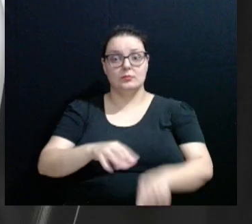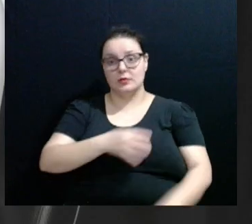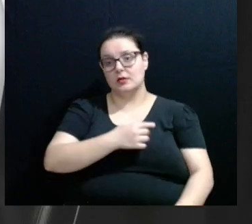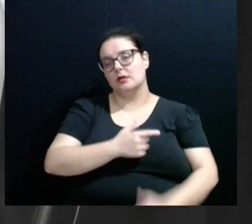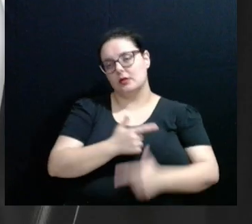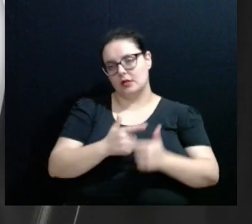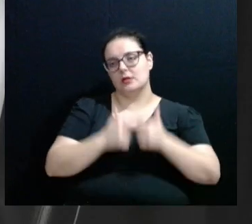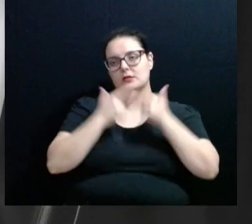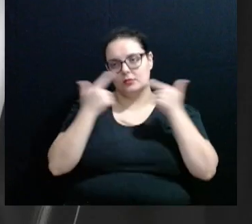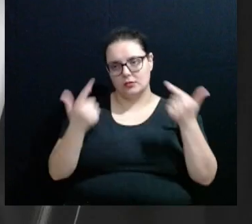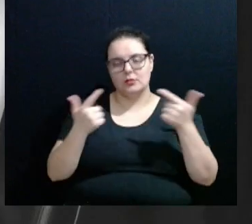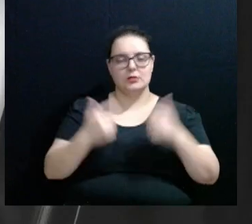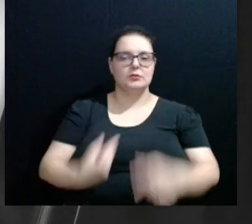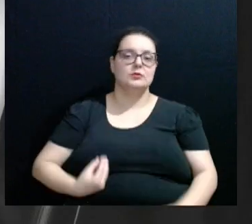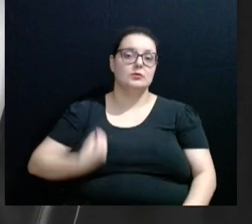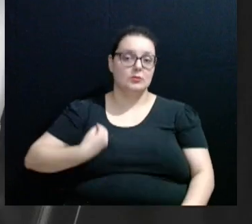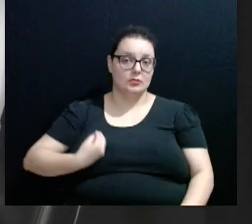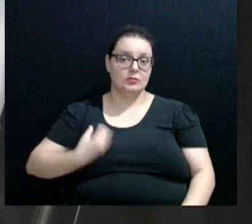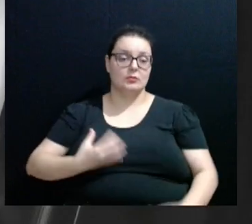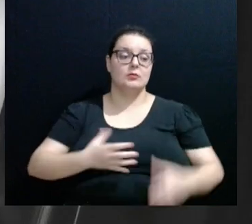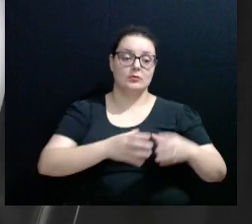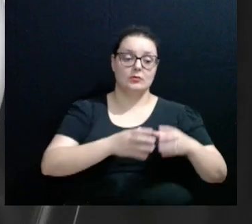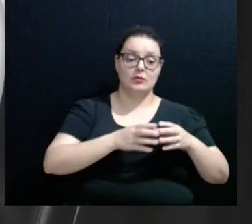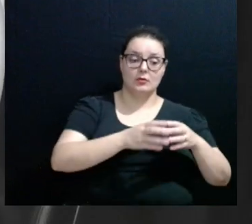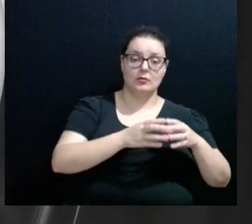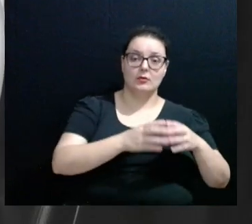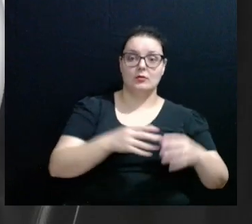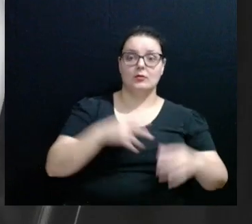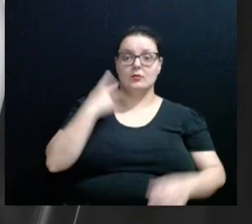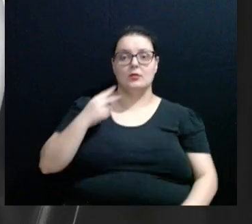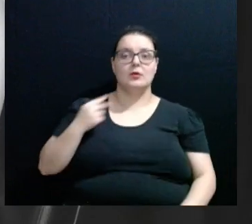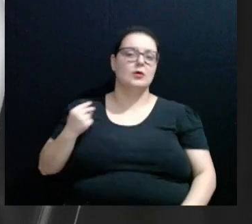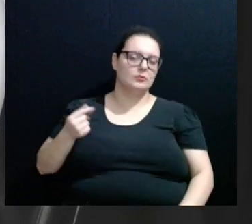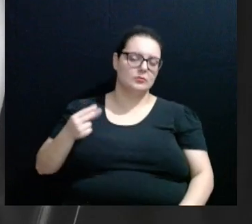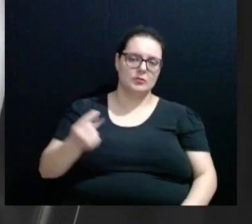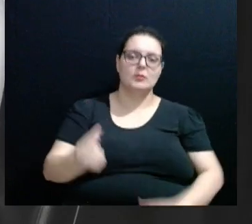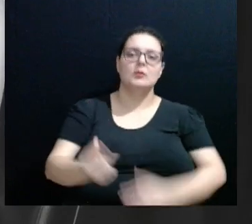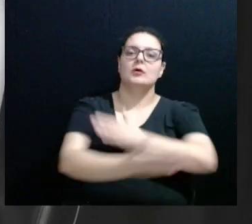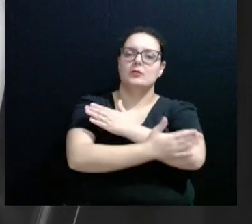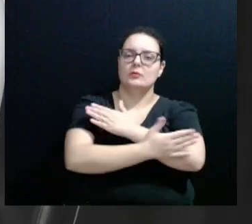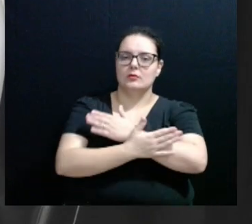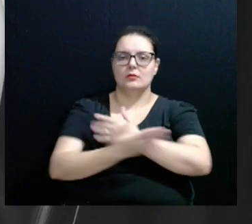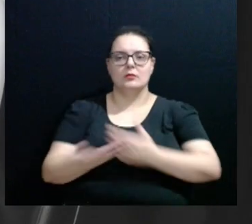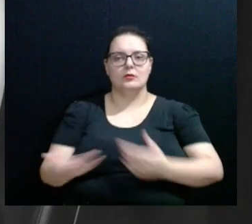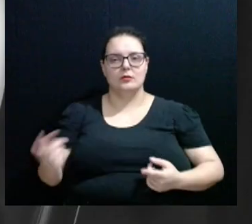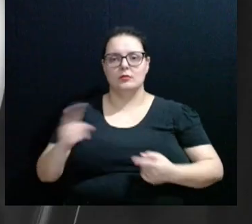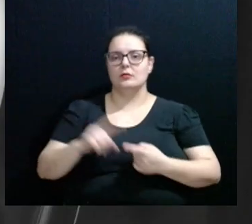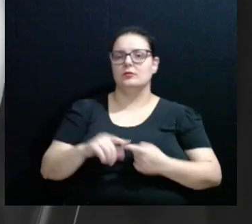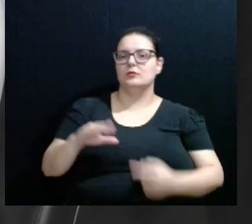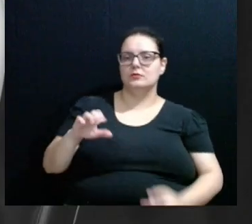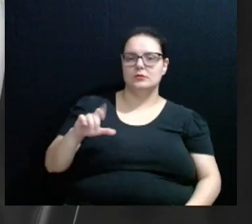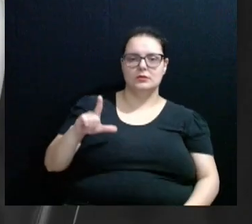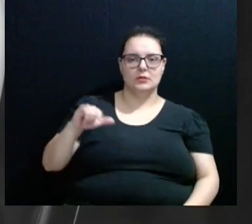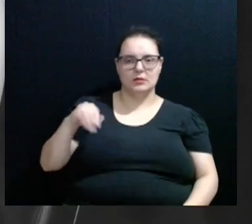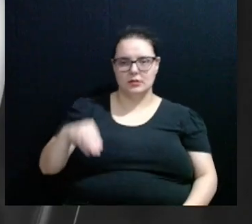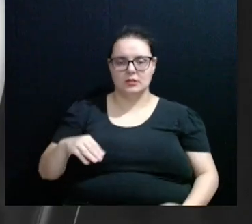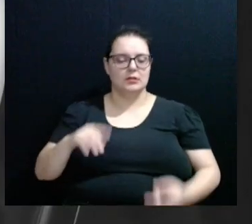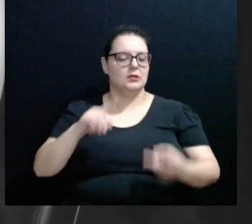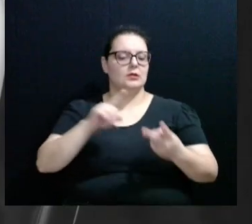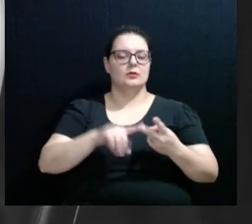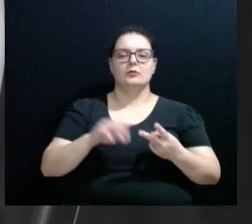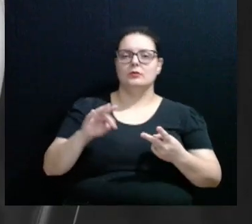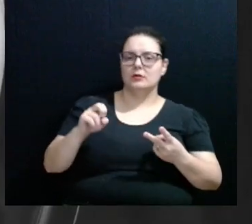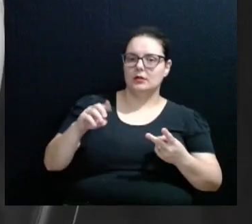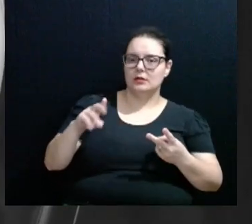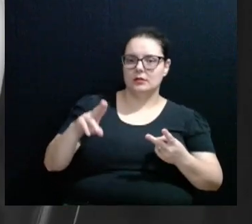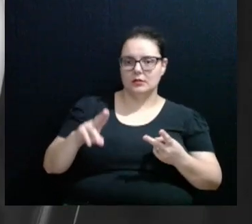conviver com vereadores que estavam lá há bastante tempo, que me ajudaram bastante. Tem o Selim, o Tadeu Marcos,